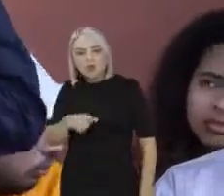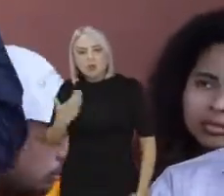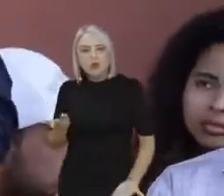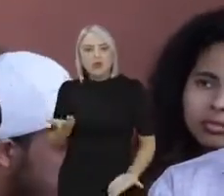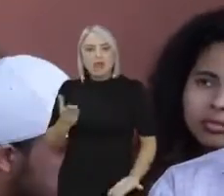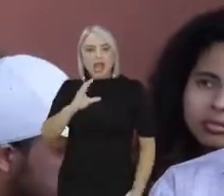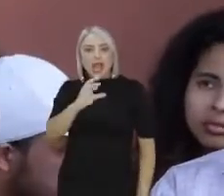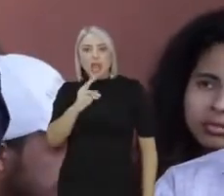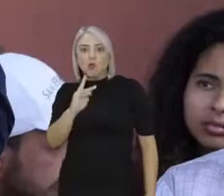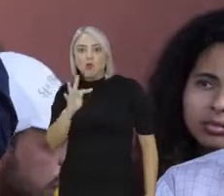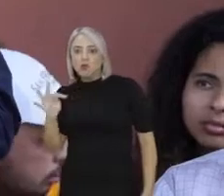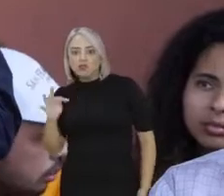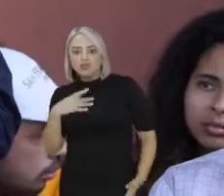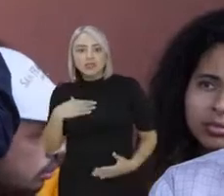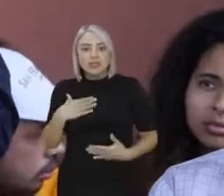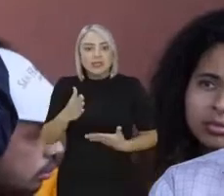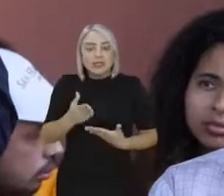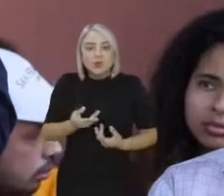recebeu nada.